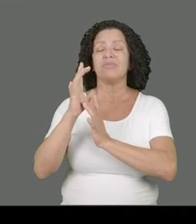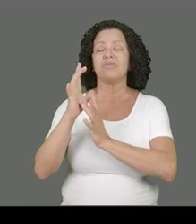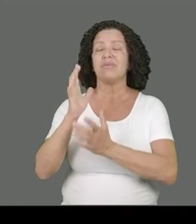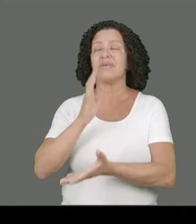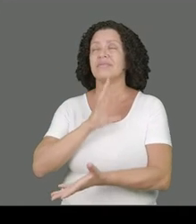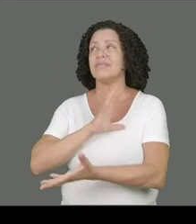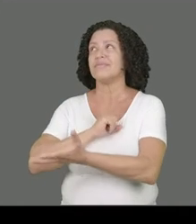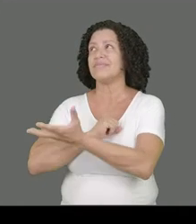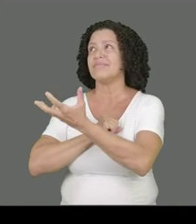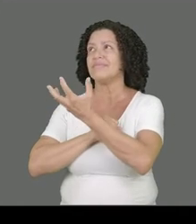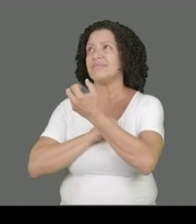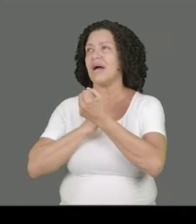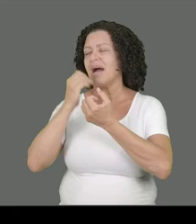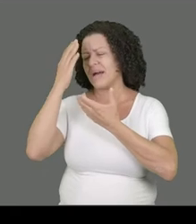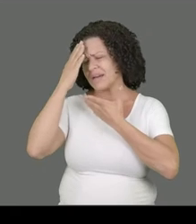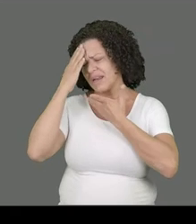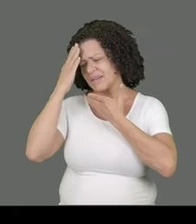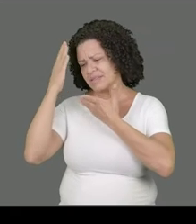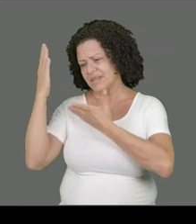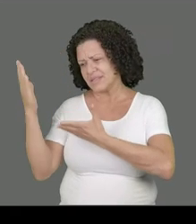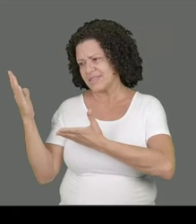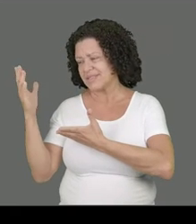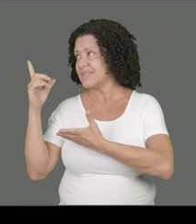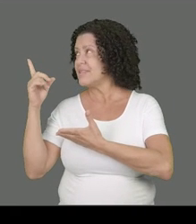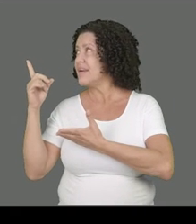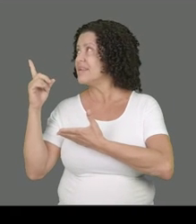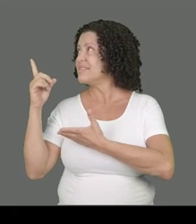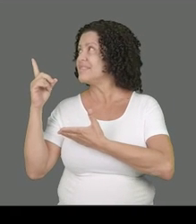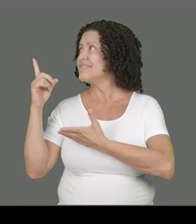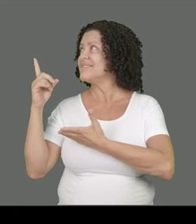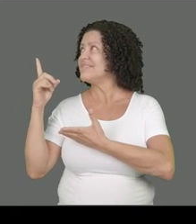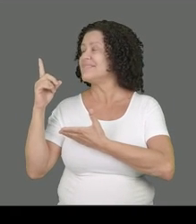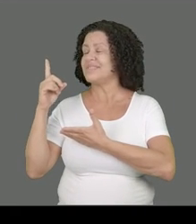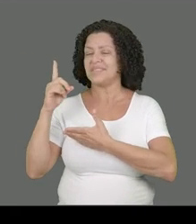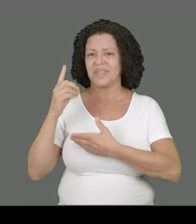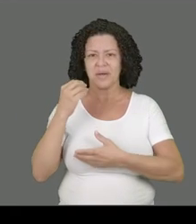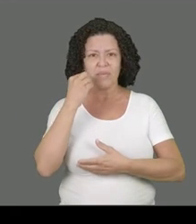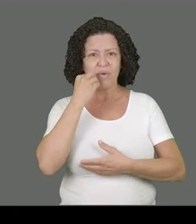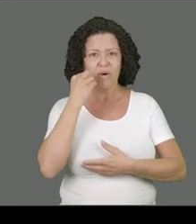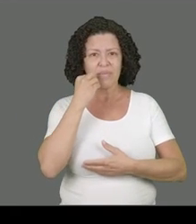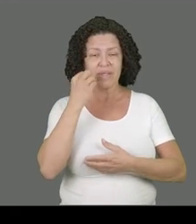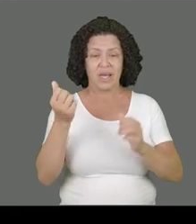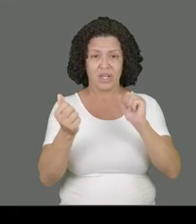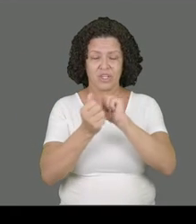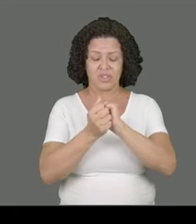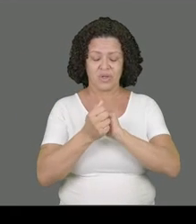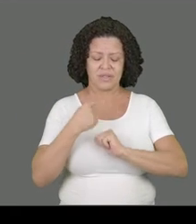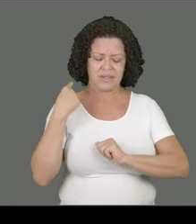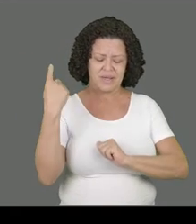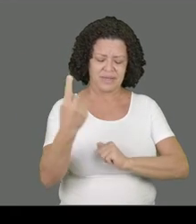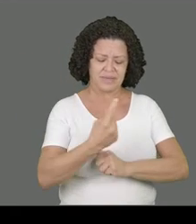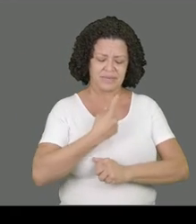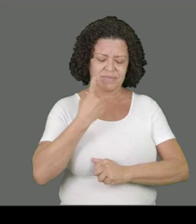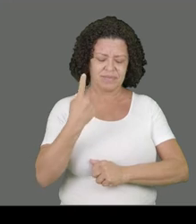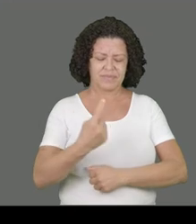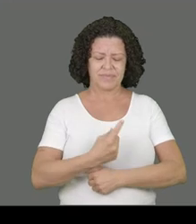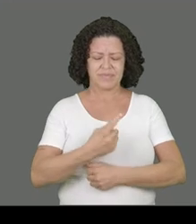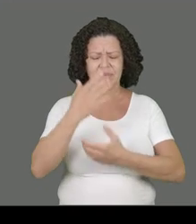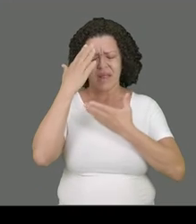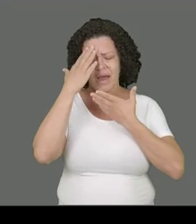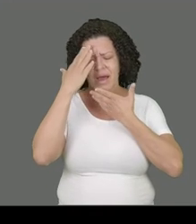Senhor Jesus, Mestre amado e amigo, agradecemos pela oportunidade de estarmos aqui reunidos.